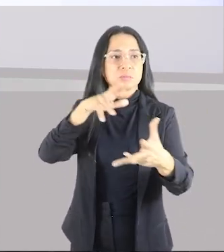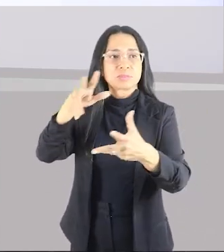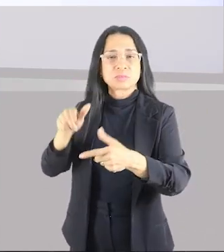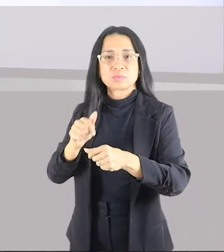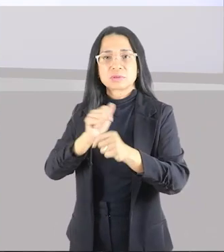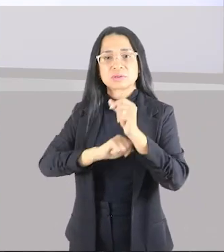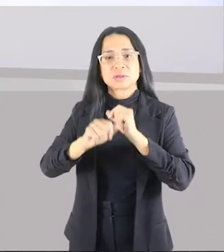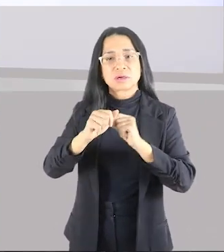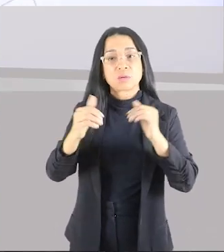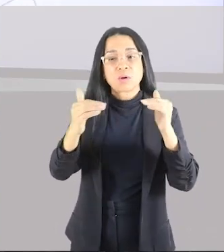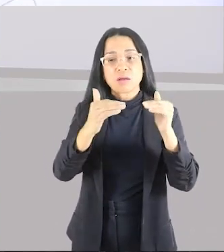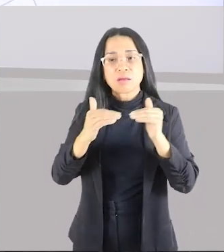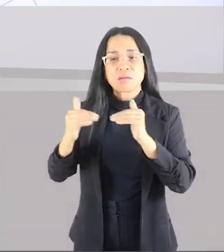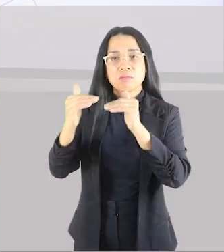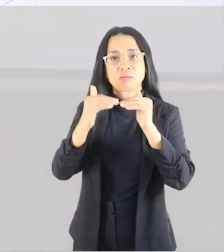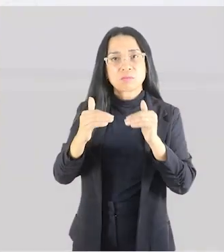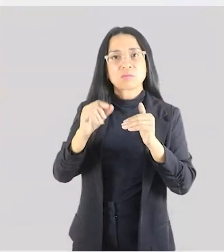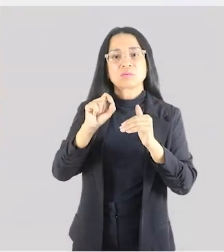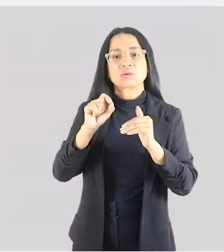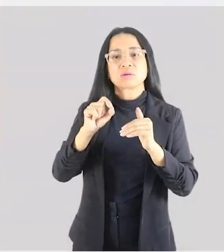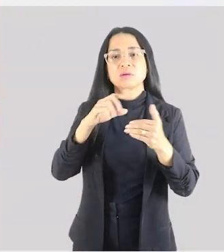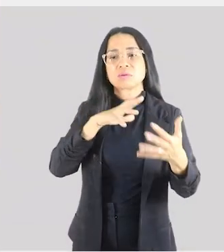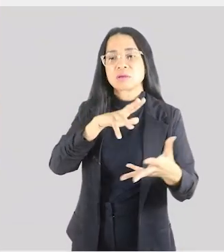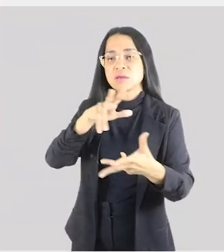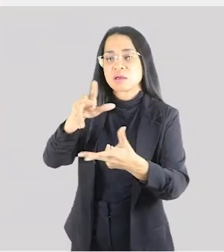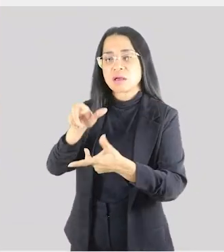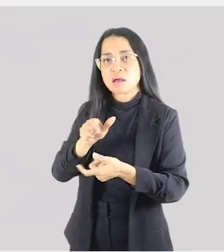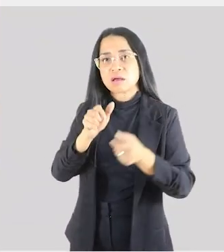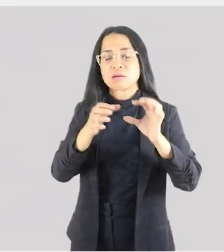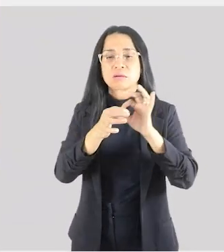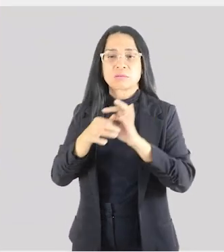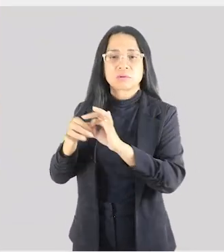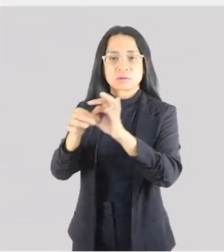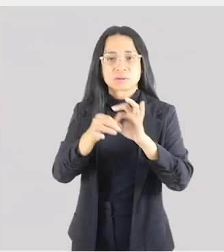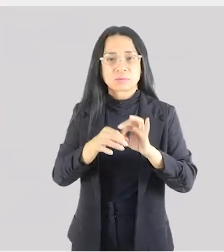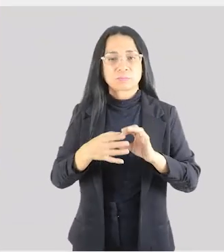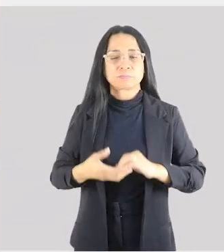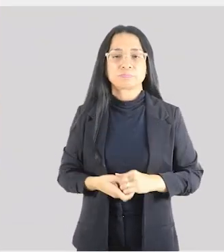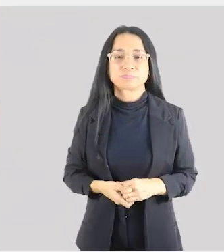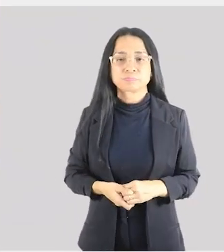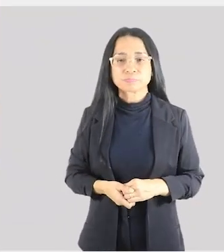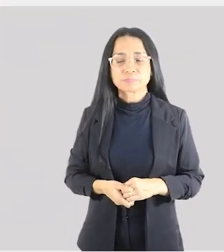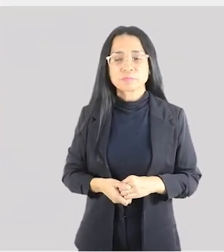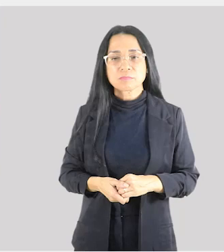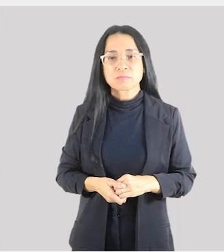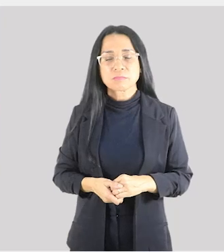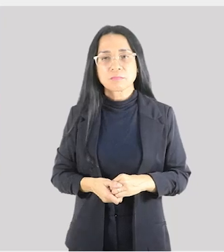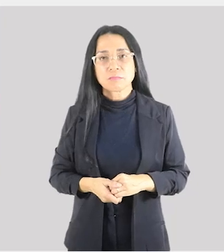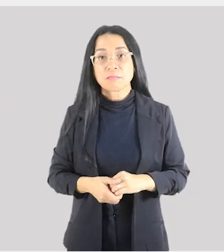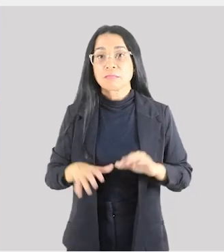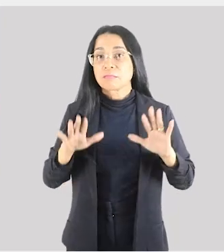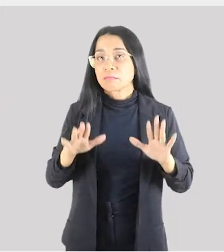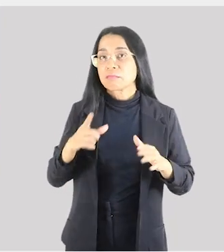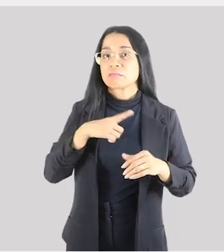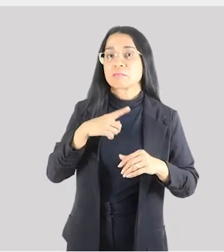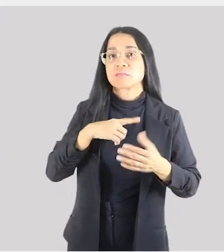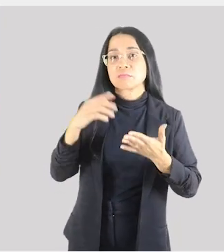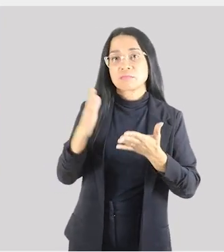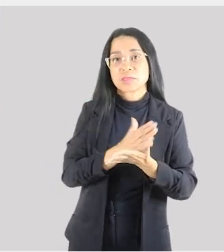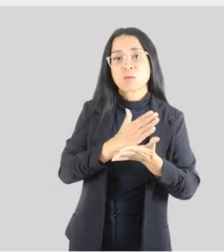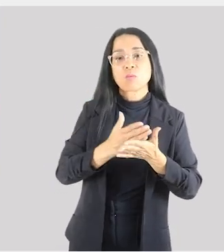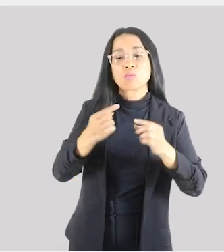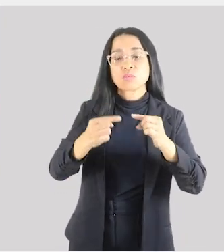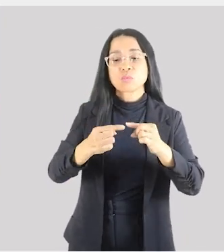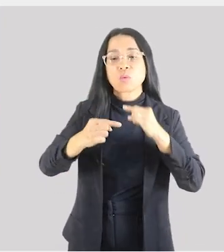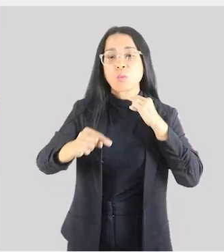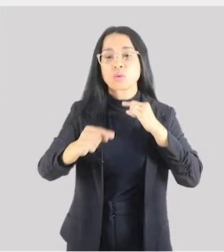e sincrônico que é a globalização. Mas existem alguns impedimentos, alguns contrapontos desse